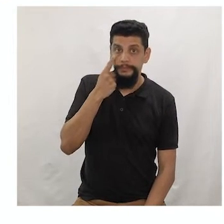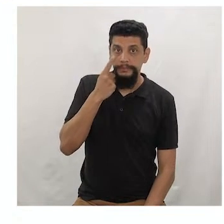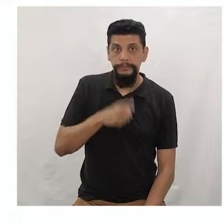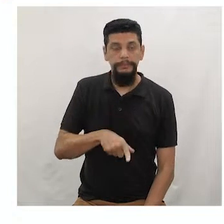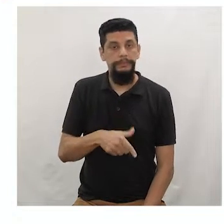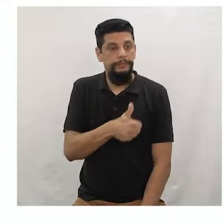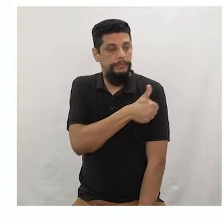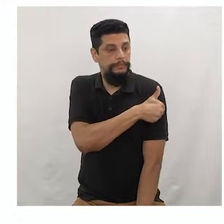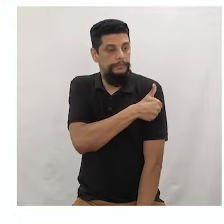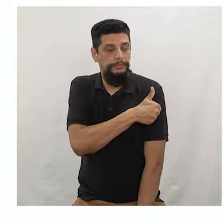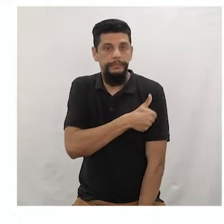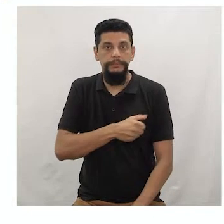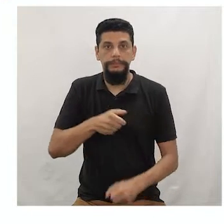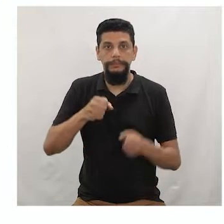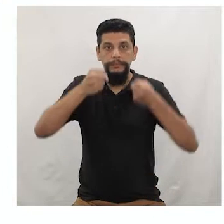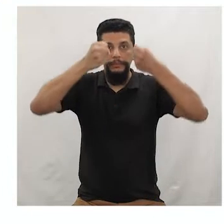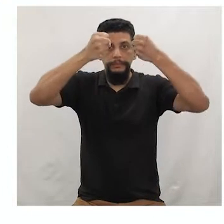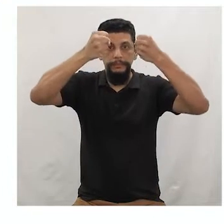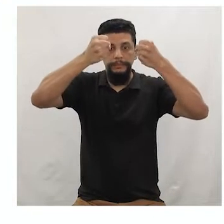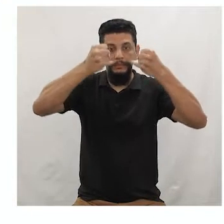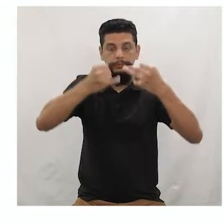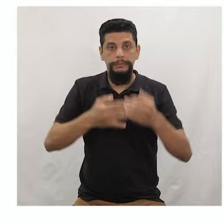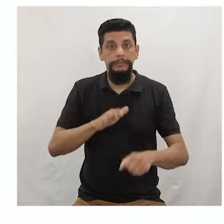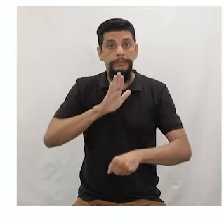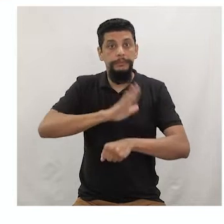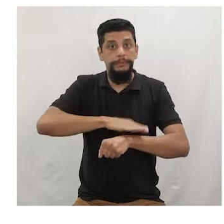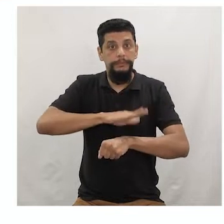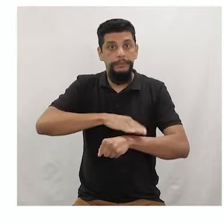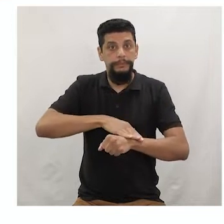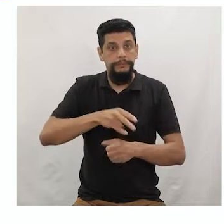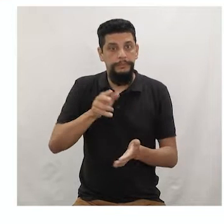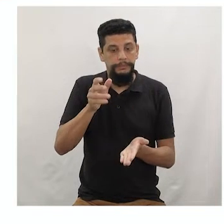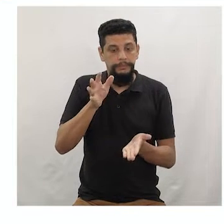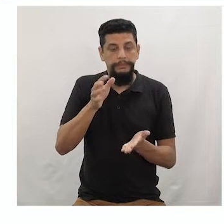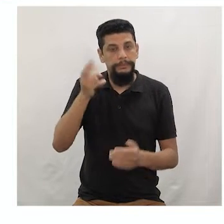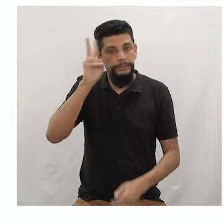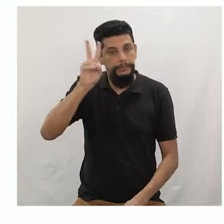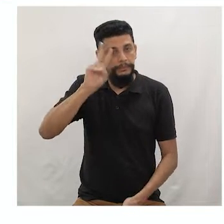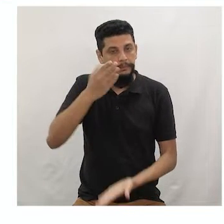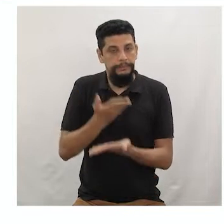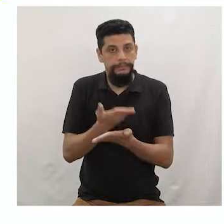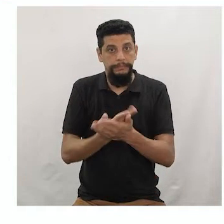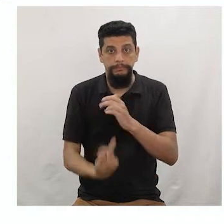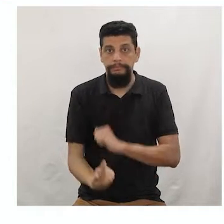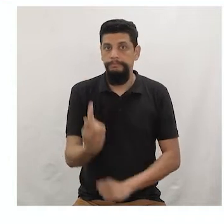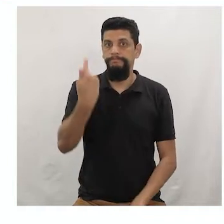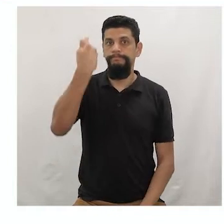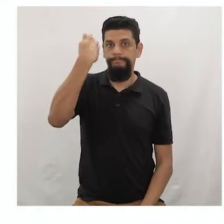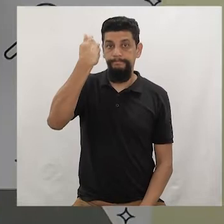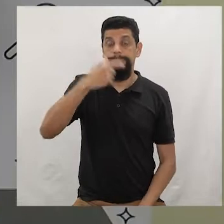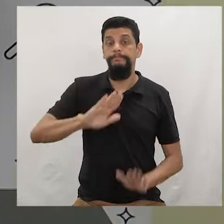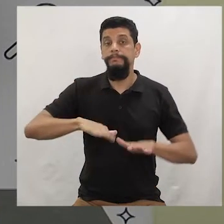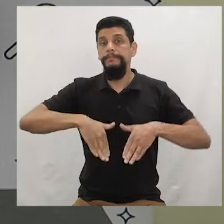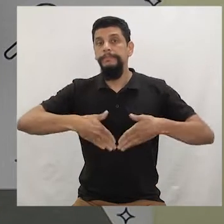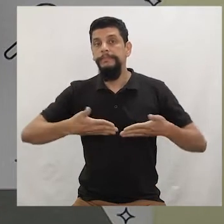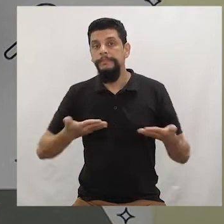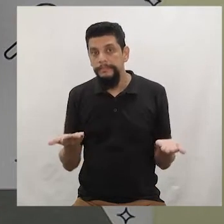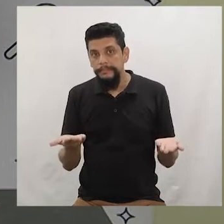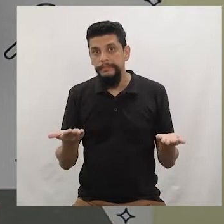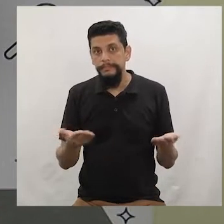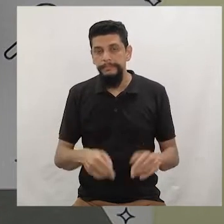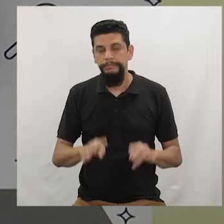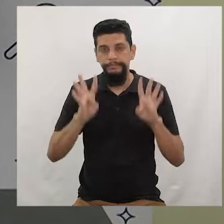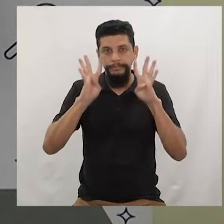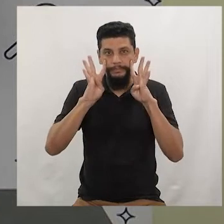Vejam, ela está falando que é a hora de recordar as aulas anteriores.